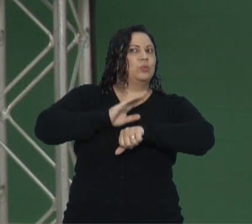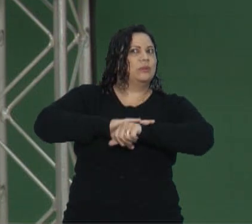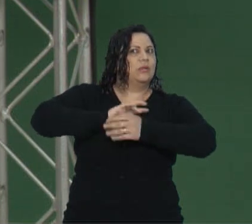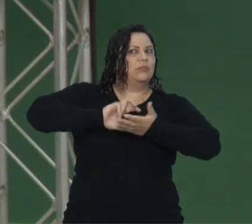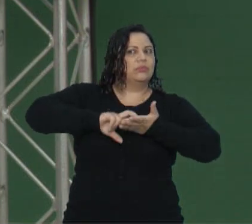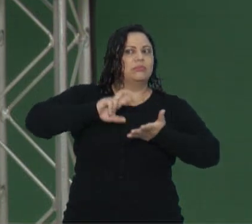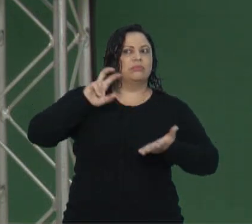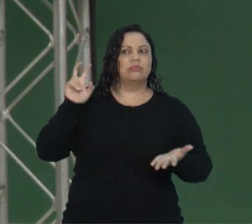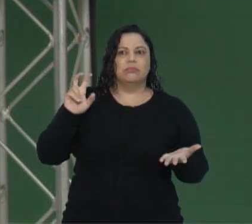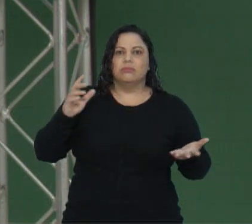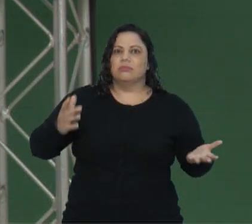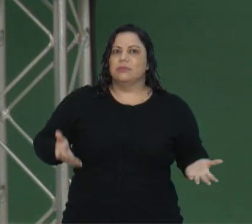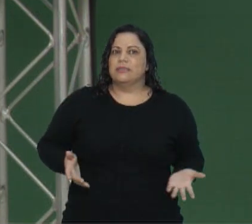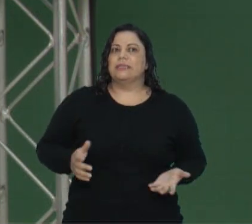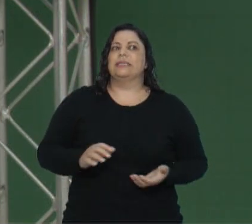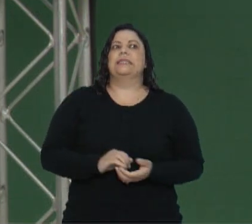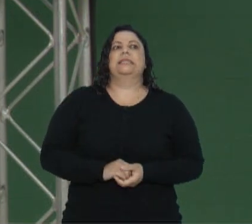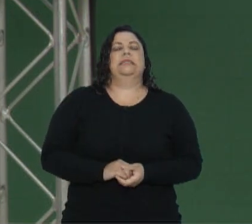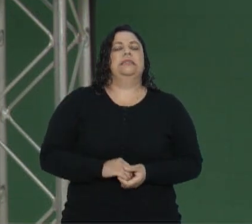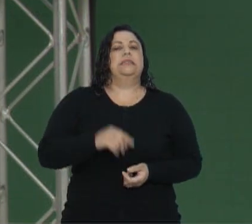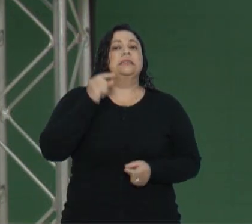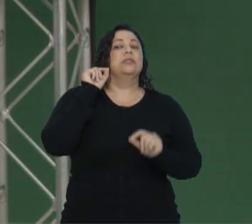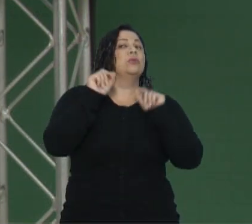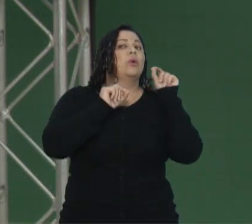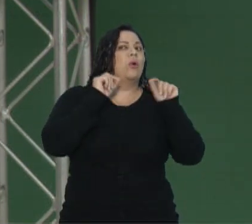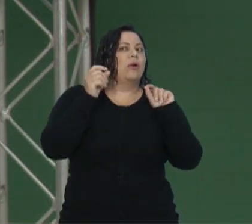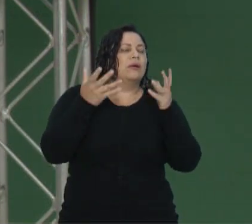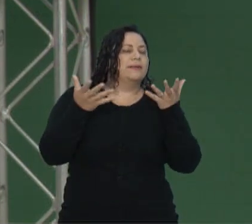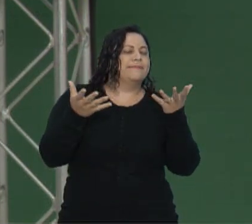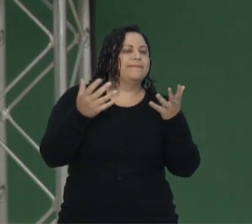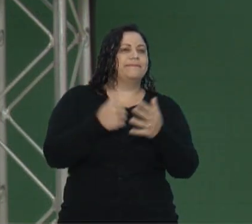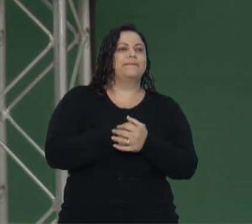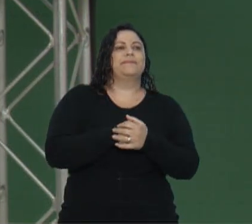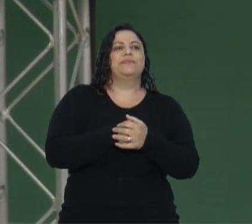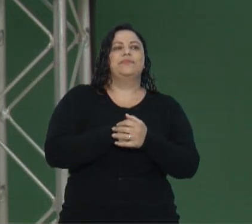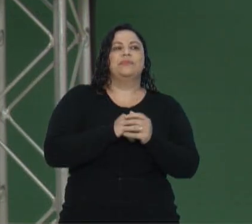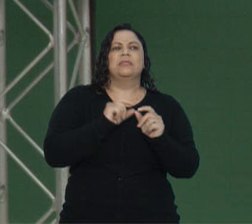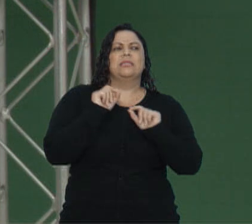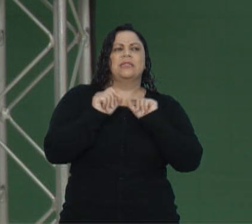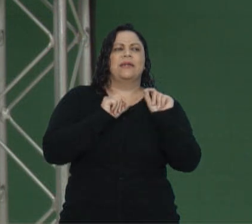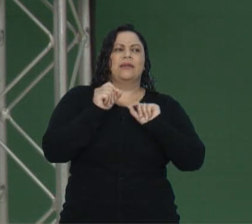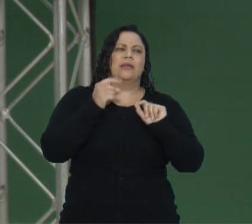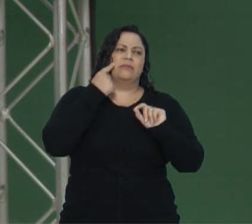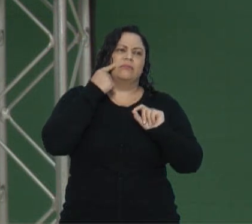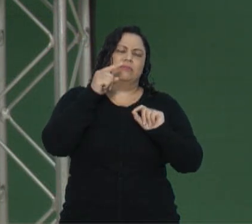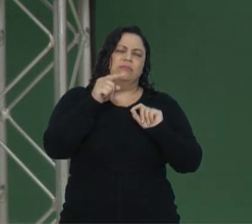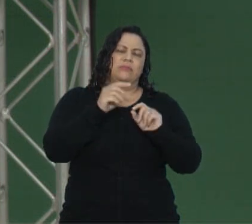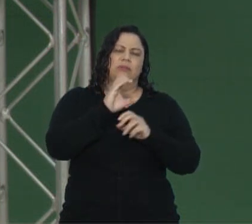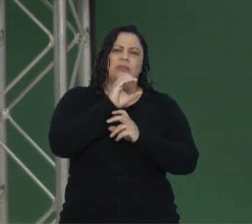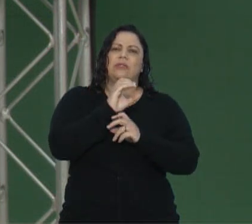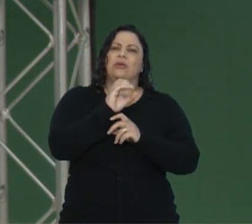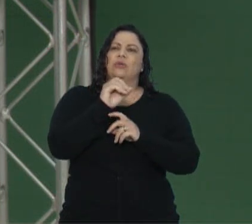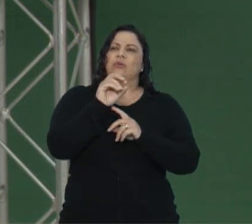assim, né? Outra coisa, olha como que eu usei. Usei bastante no Chrome. Devia estar fazendo alguma